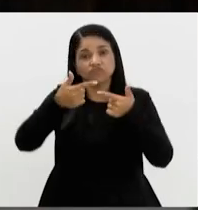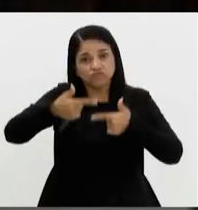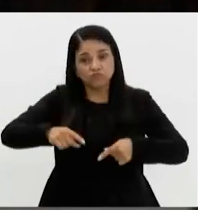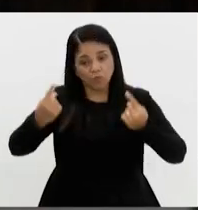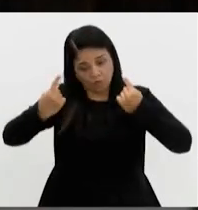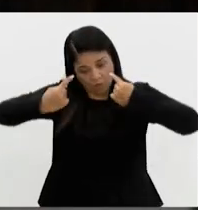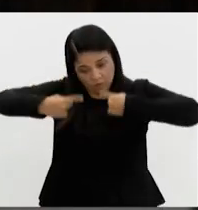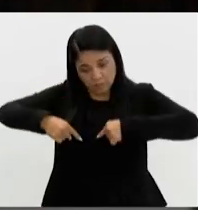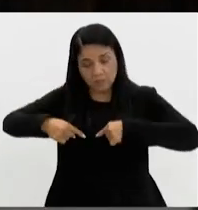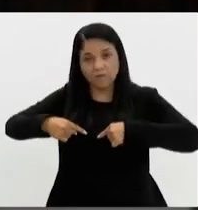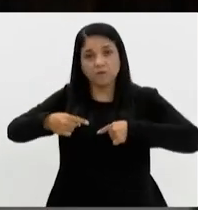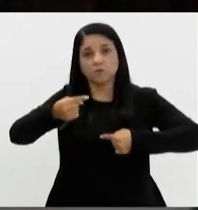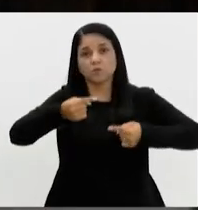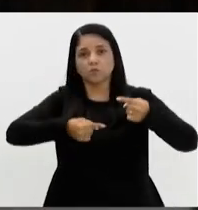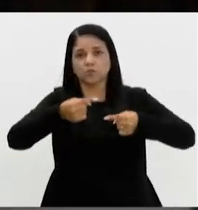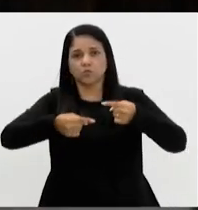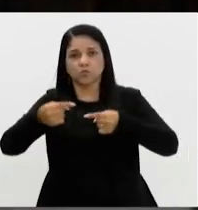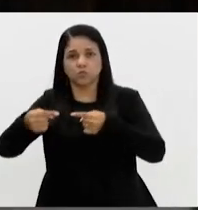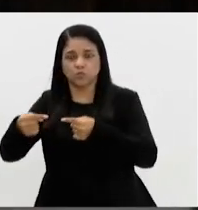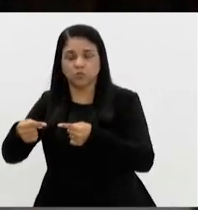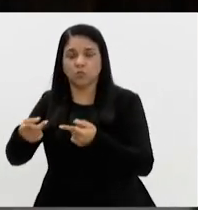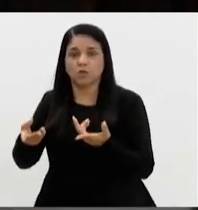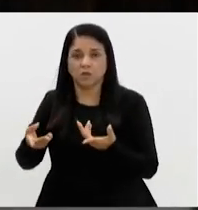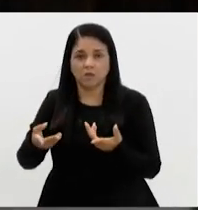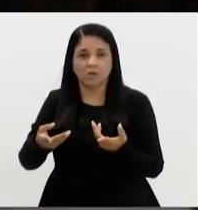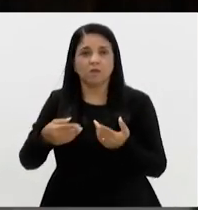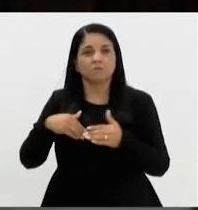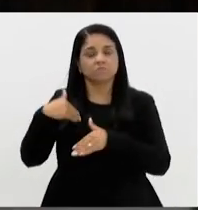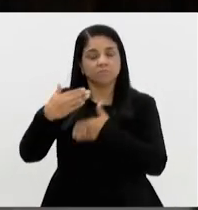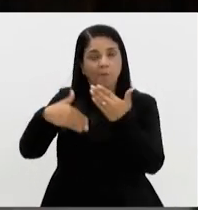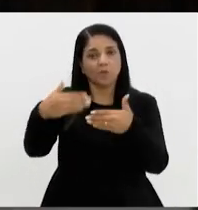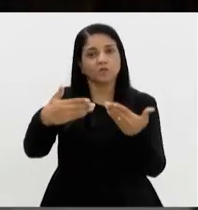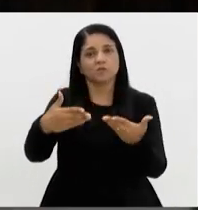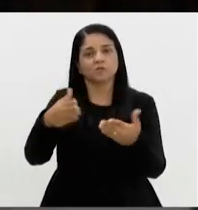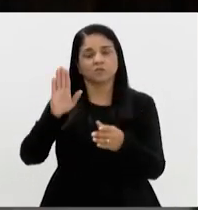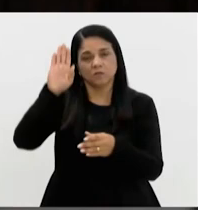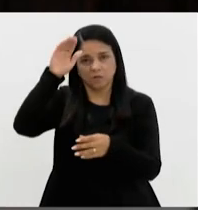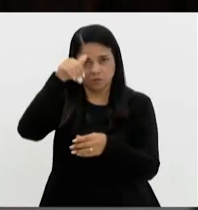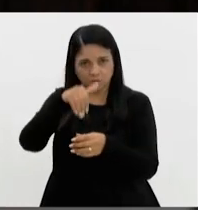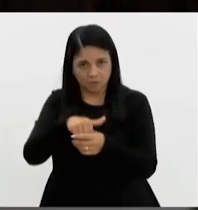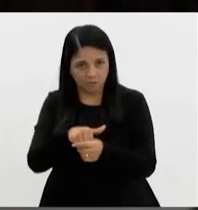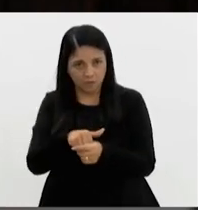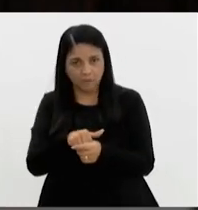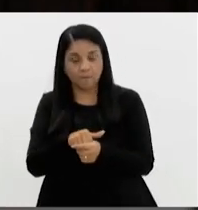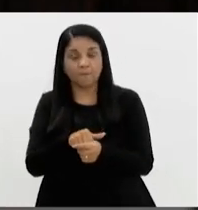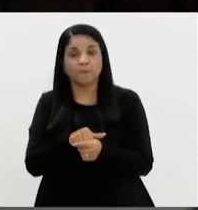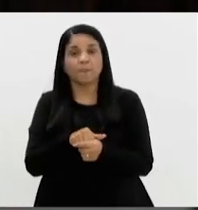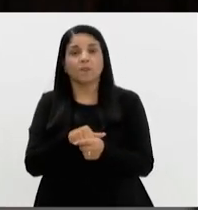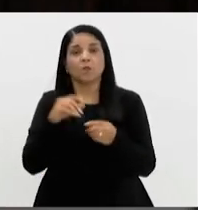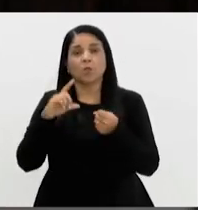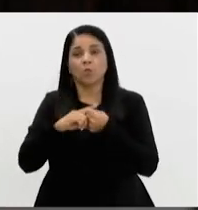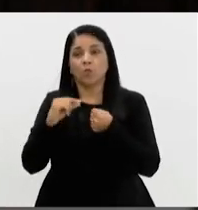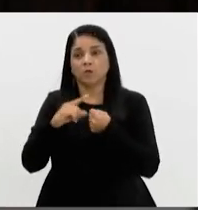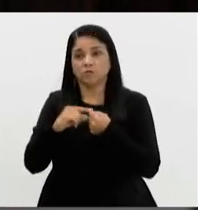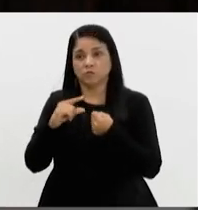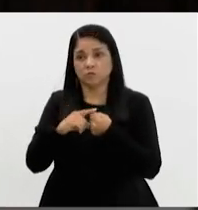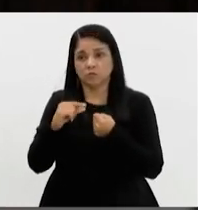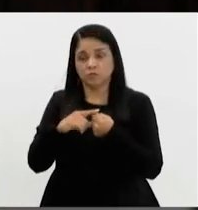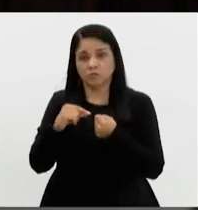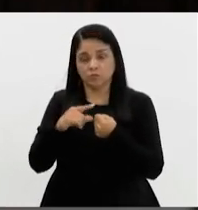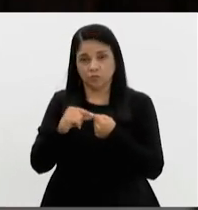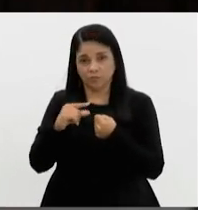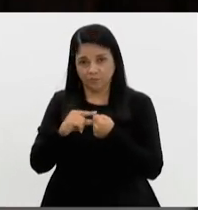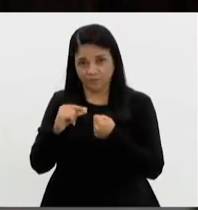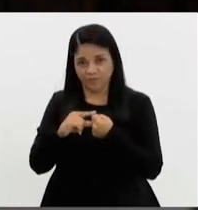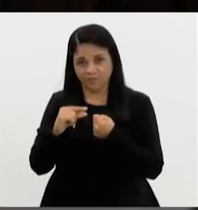desafiador o combate a desinformação no processo eleitoral primeiramente o artigo 9 B e eu vou